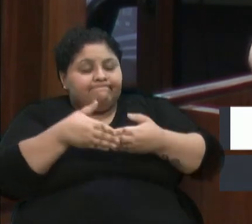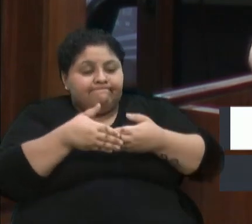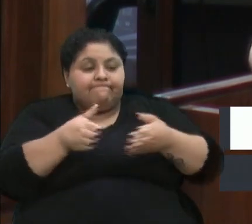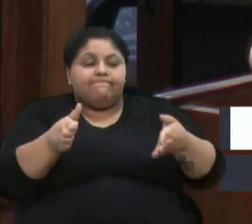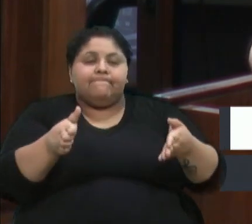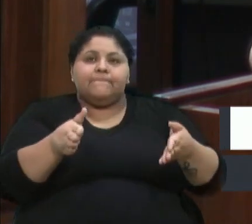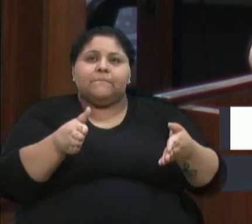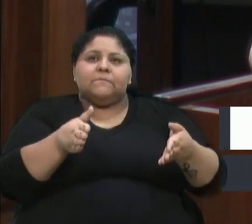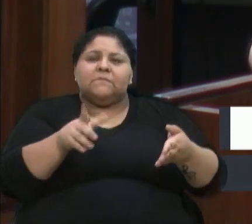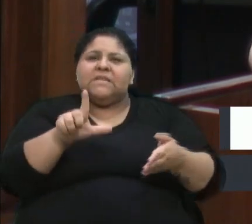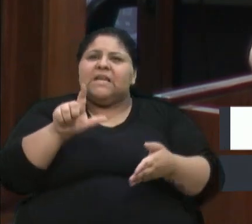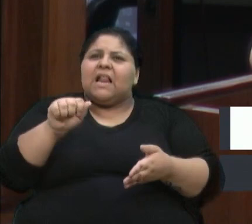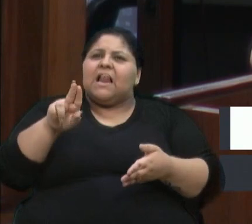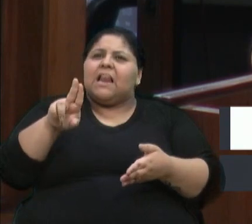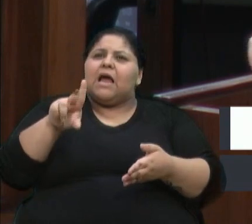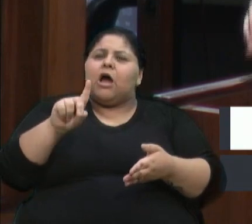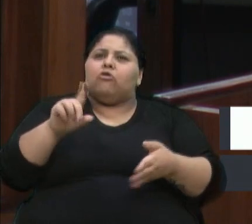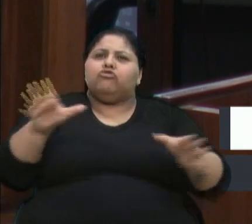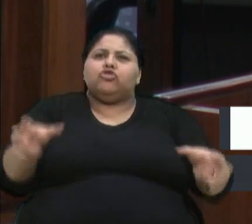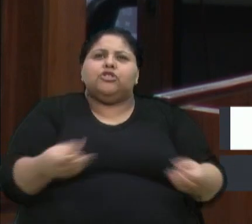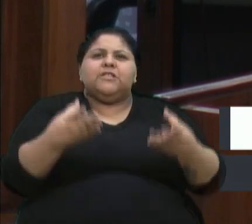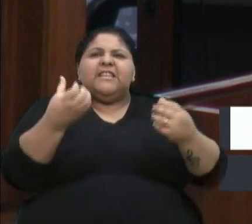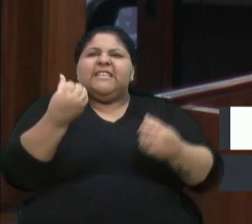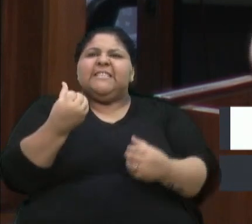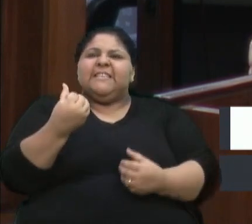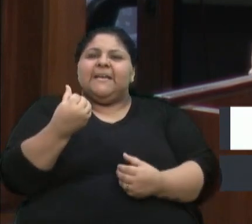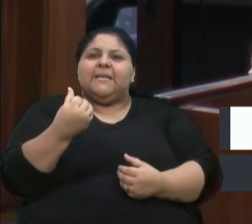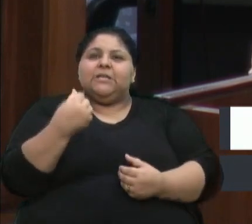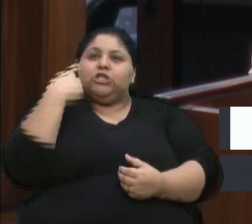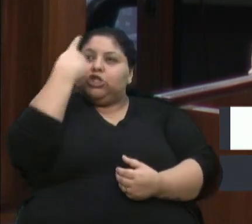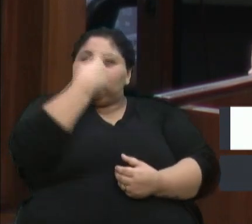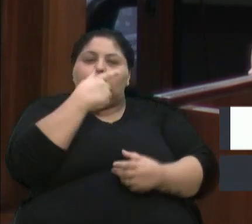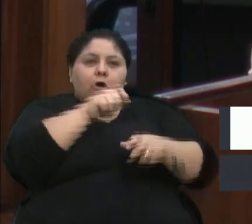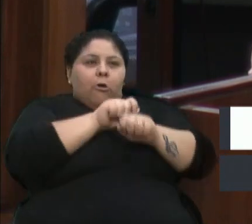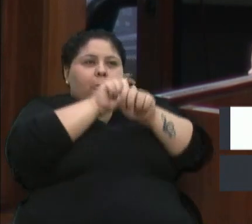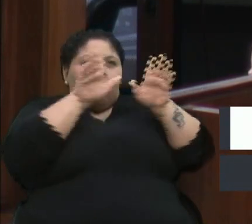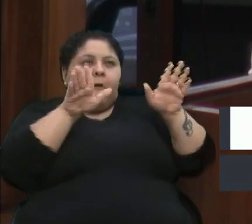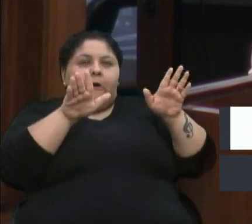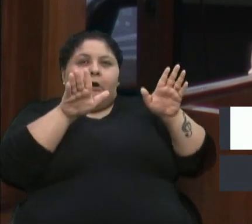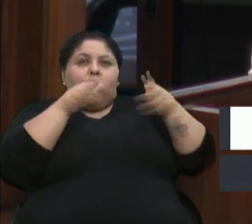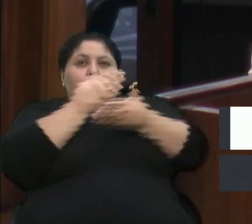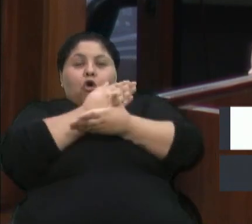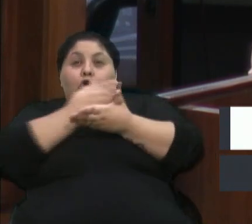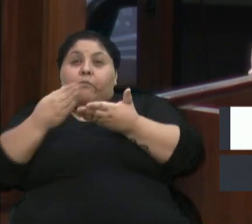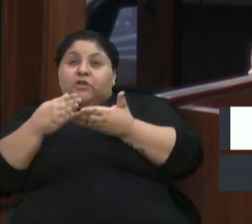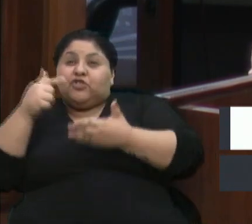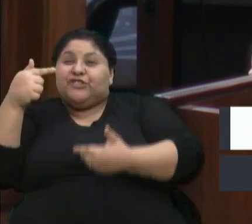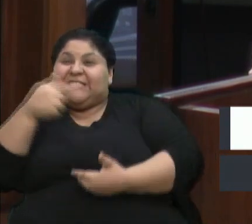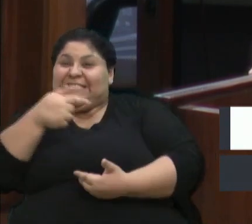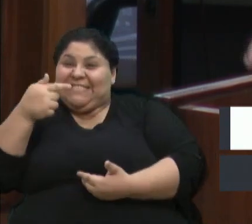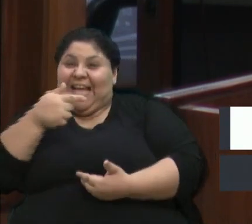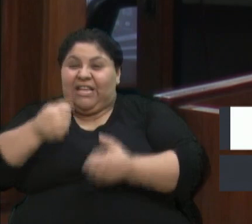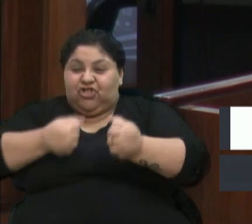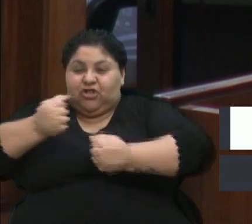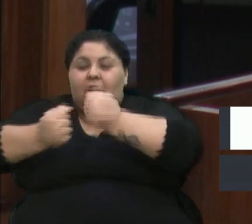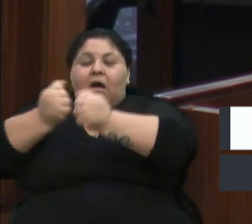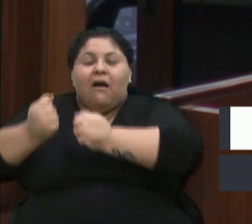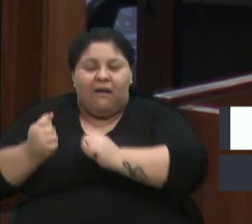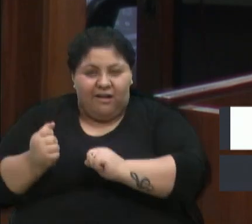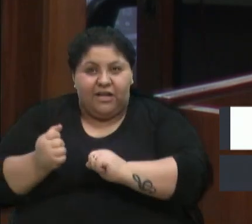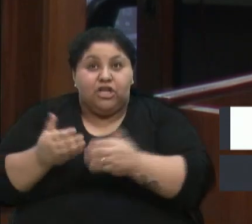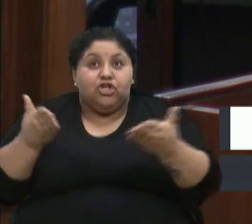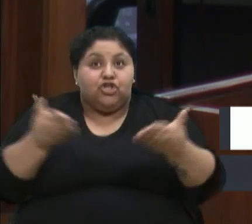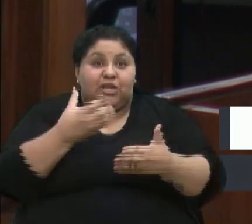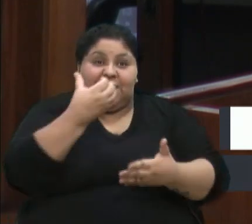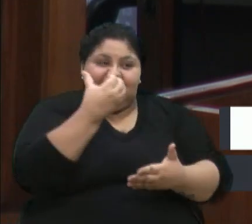do lounge do evento às 6 horas da manhã, porque a meia maratona, os 21 quilômetros, largavam às 7 horas. Então, já às 6 horas